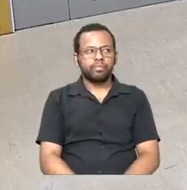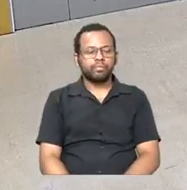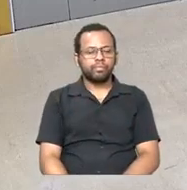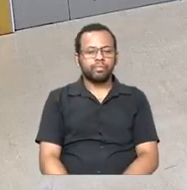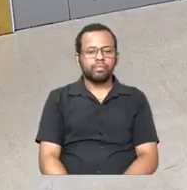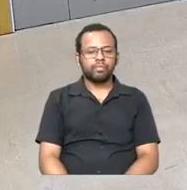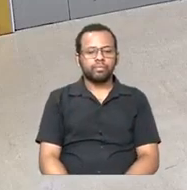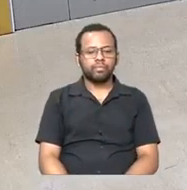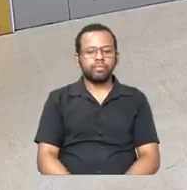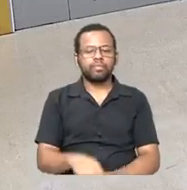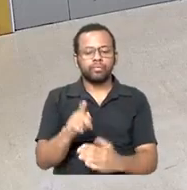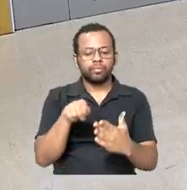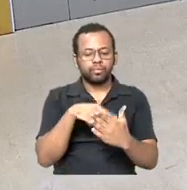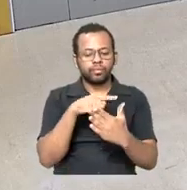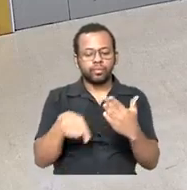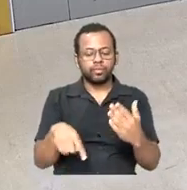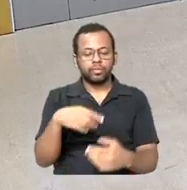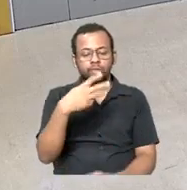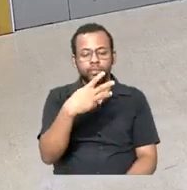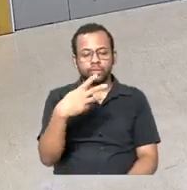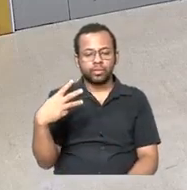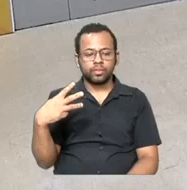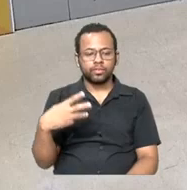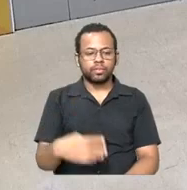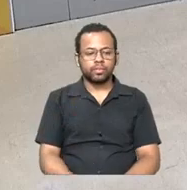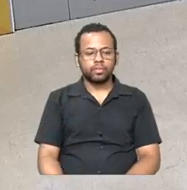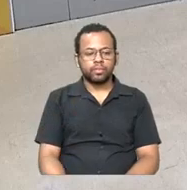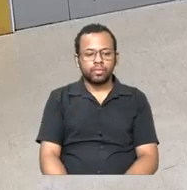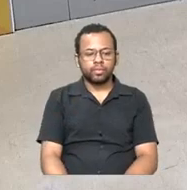sobe também número 33 33